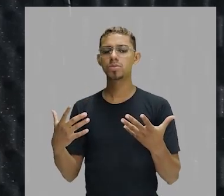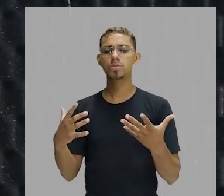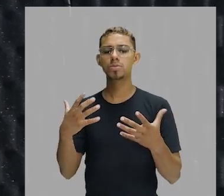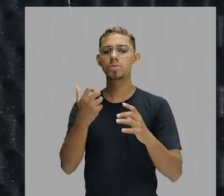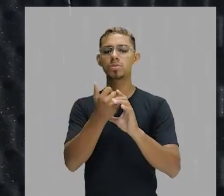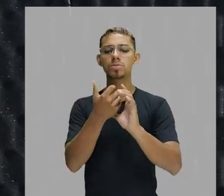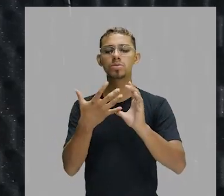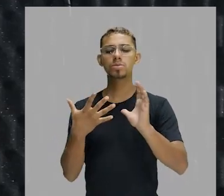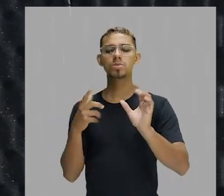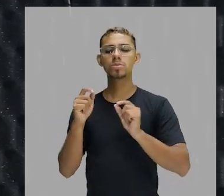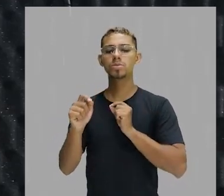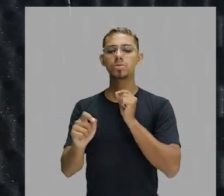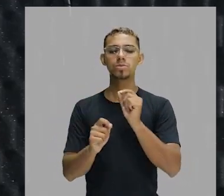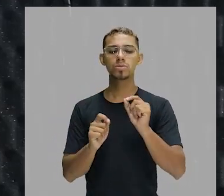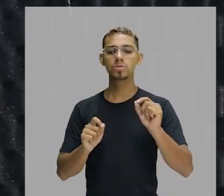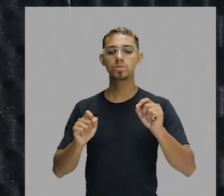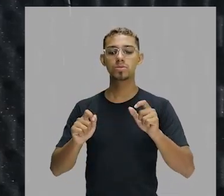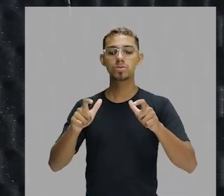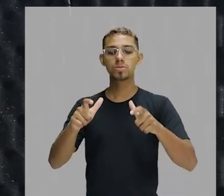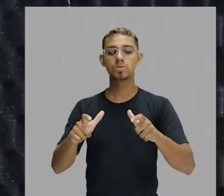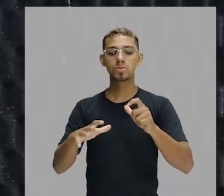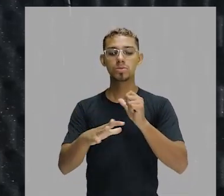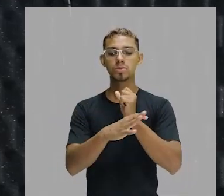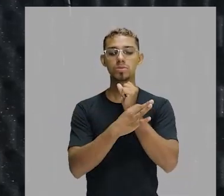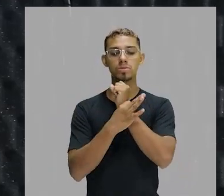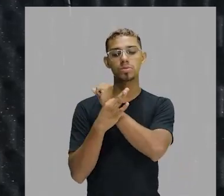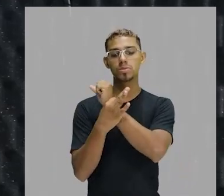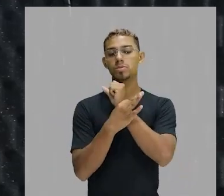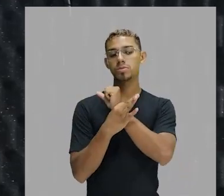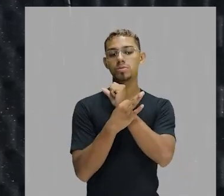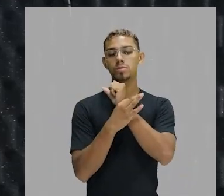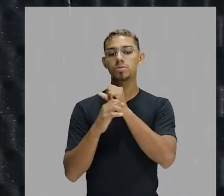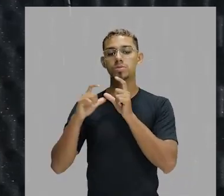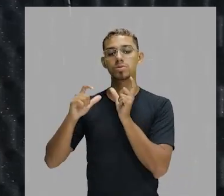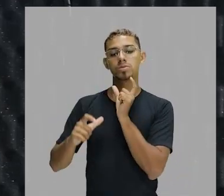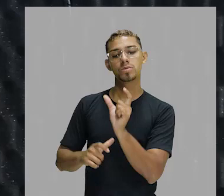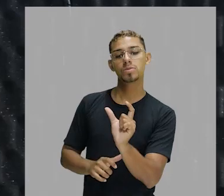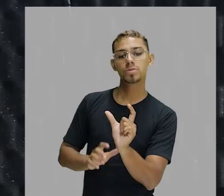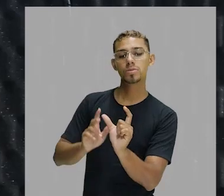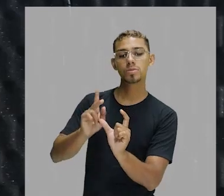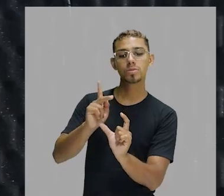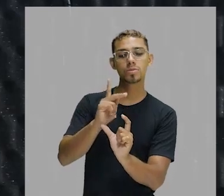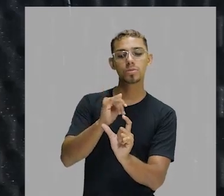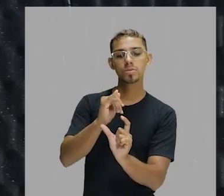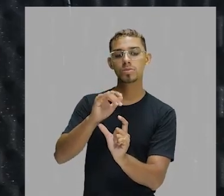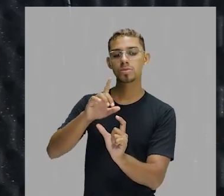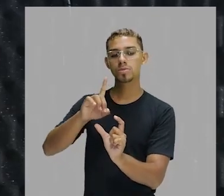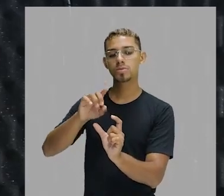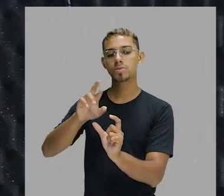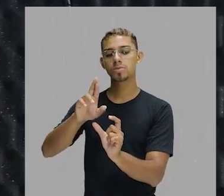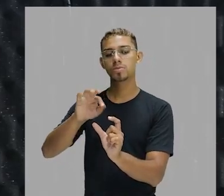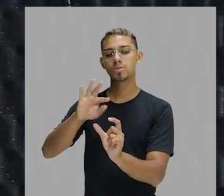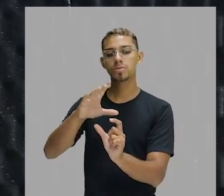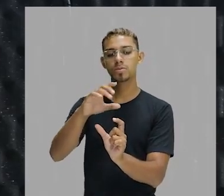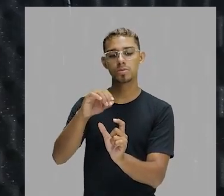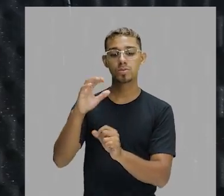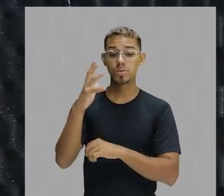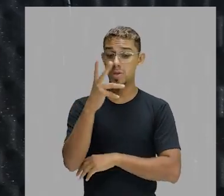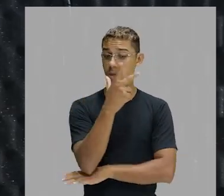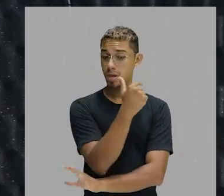atenção? As áreas, né, de proteção dos nossos recursos hídricos, né, galera? A gente vai perceber aqui a preservação da mata ciliar,